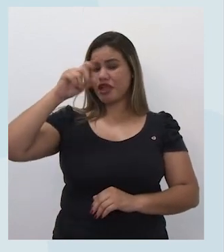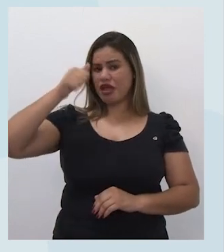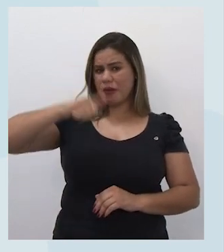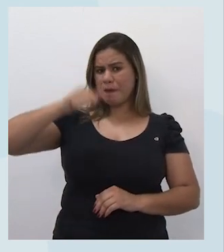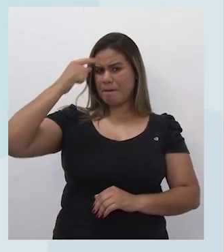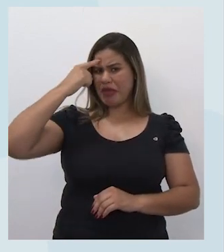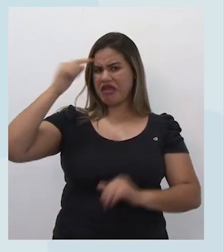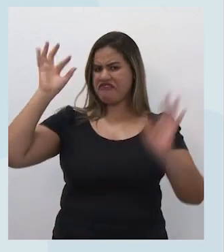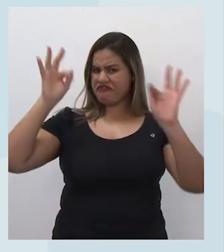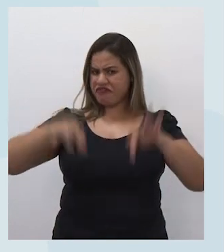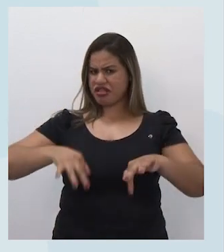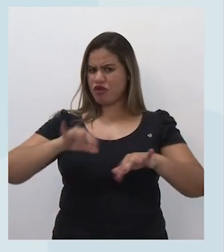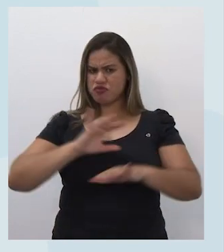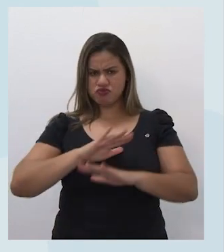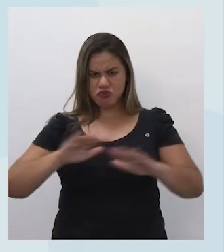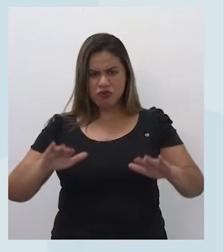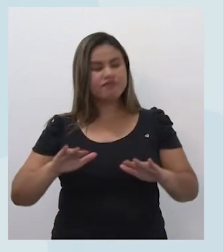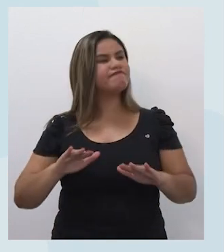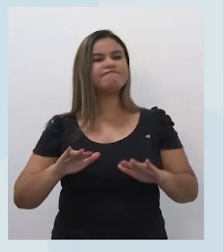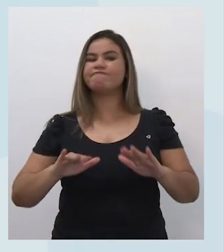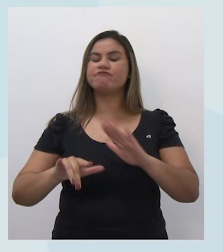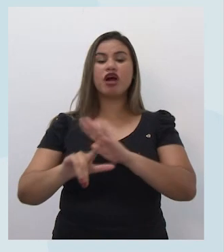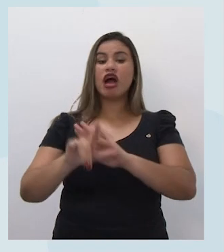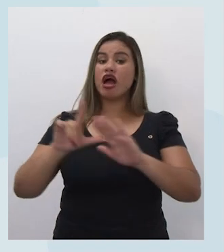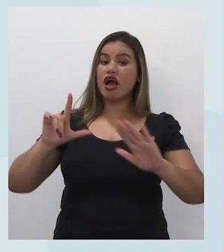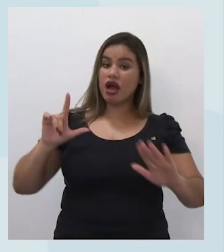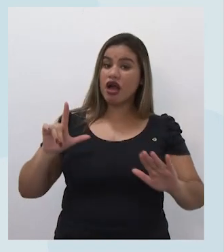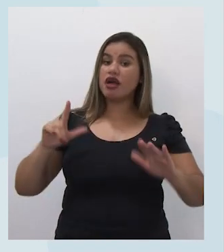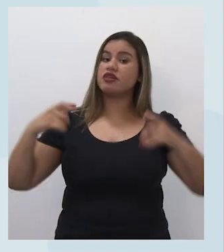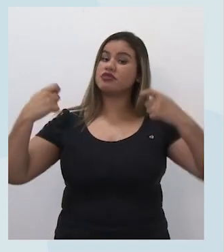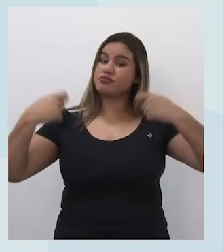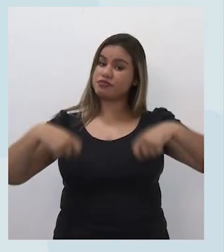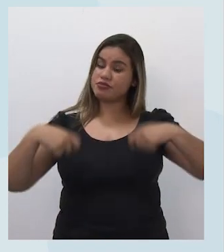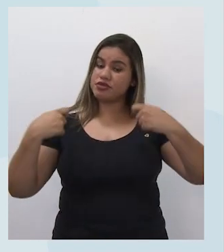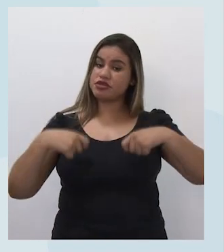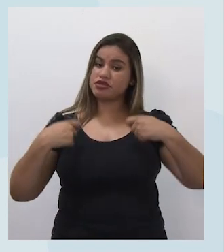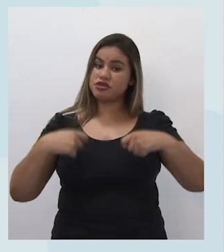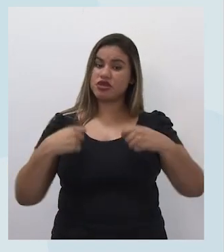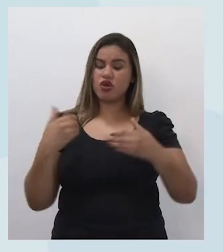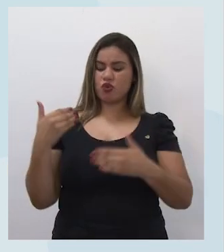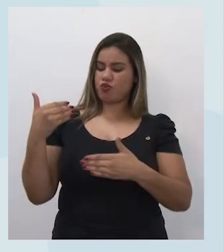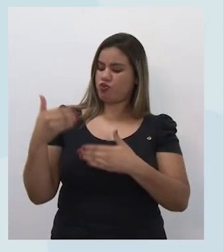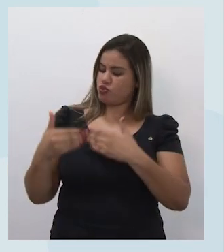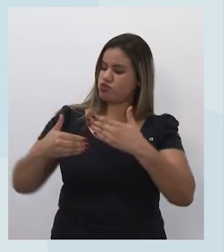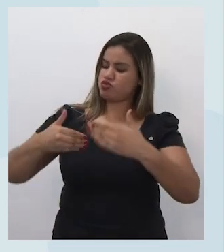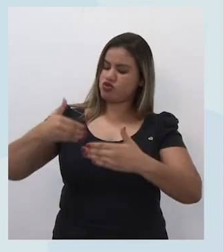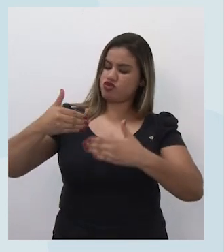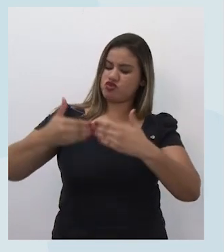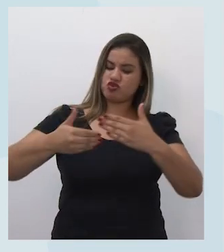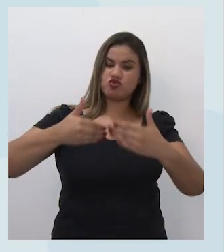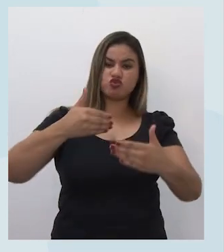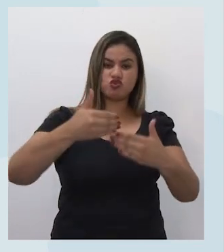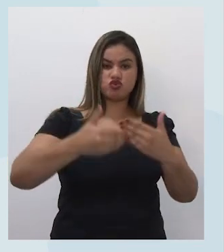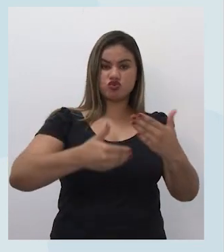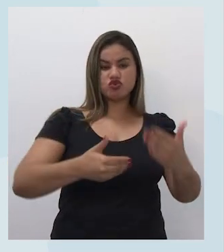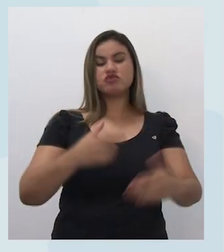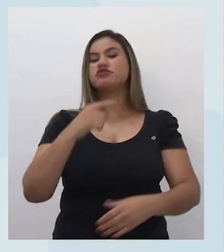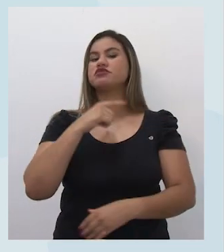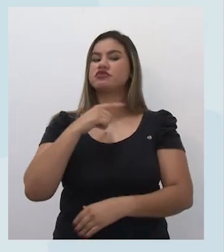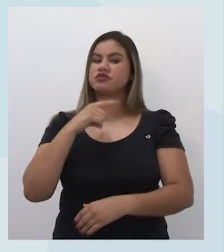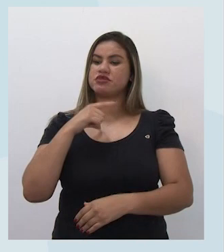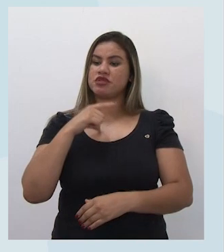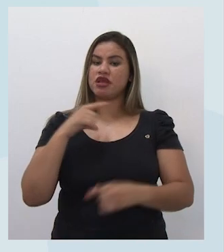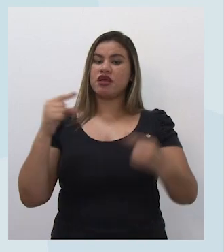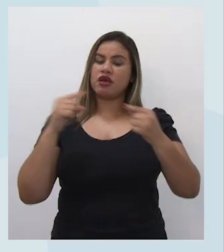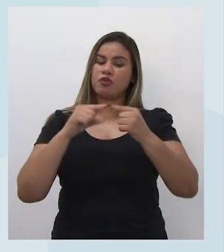ao final do projeto, mas ela também deve acontecer de forma processual. Ao longo de todo o processo, o professor ele